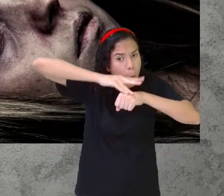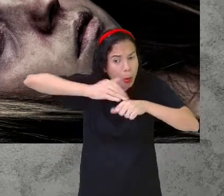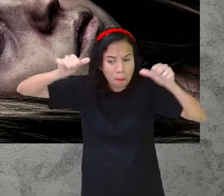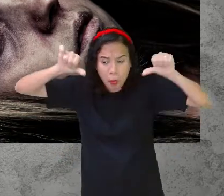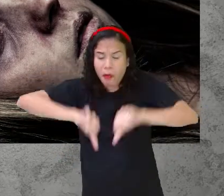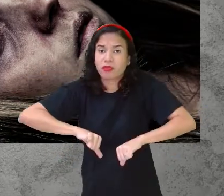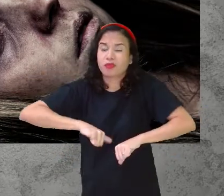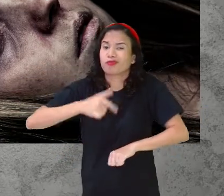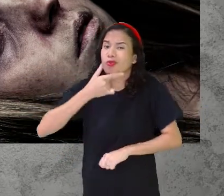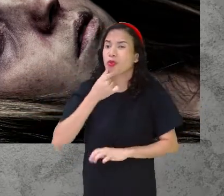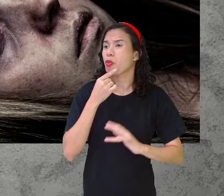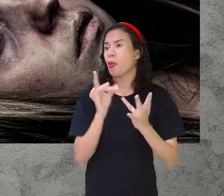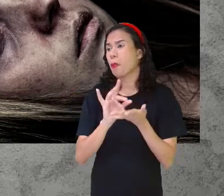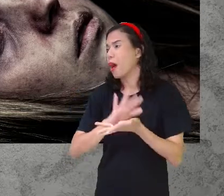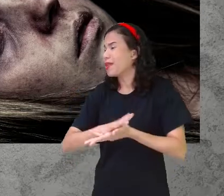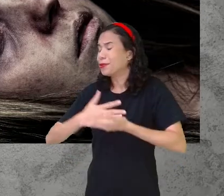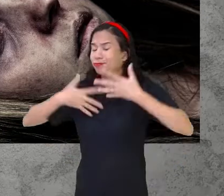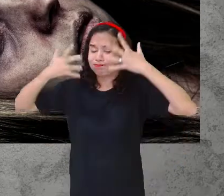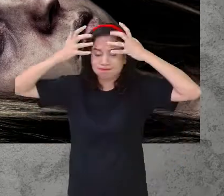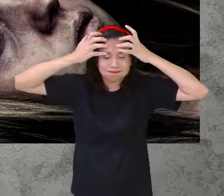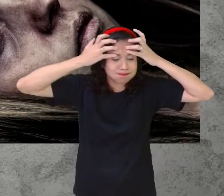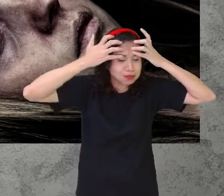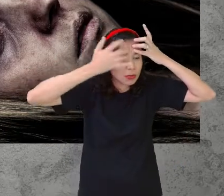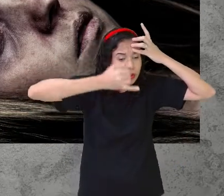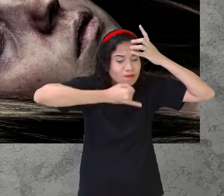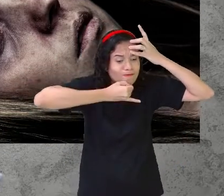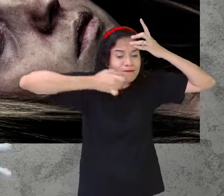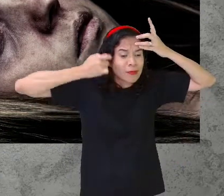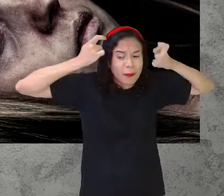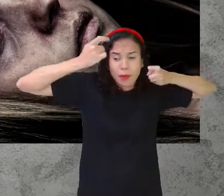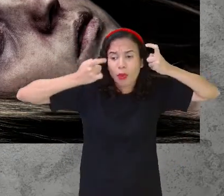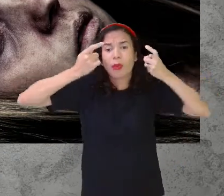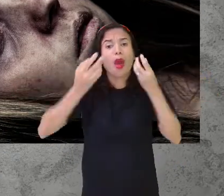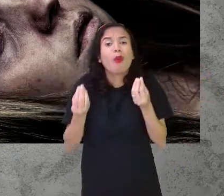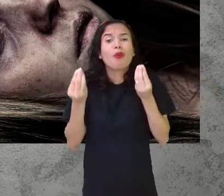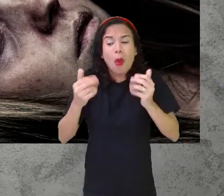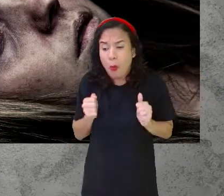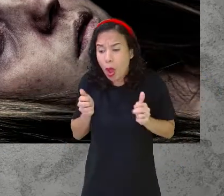balançava a cabeça, desalentado e triste, sem nada poder fazer.